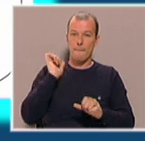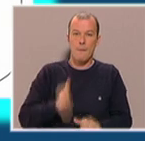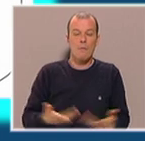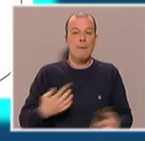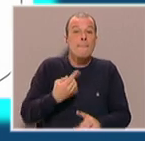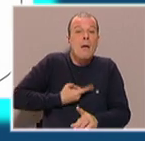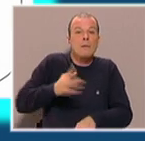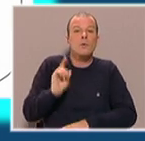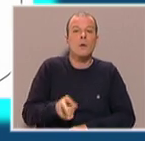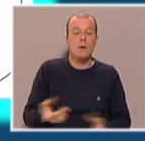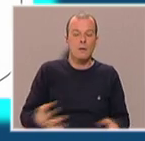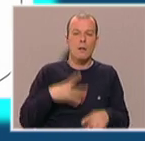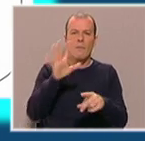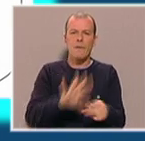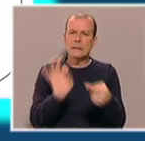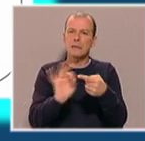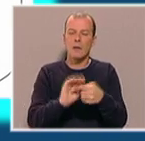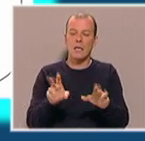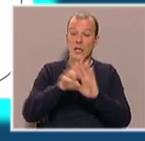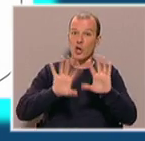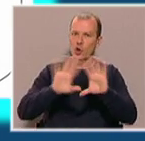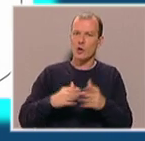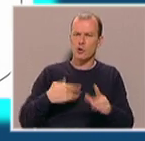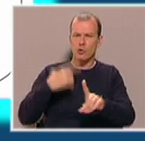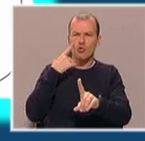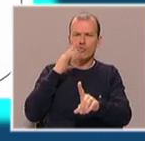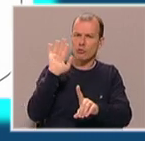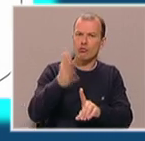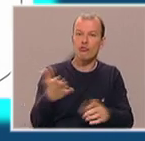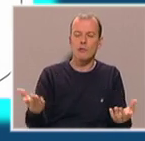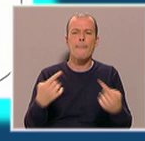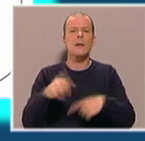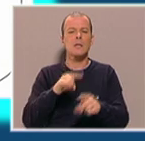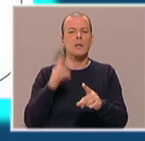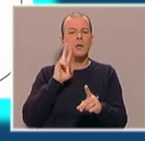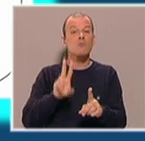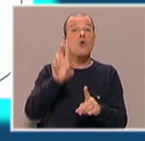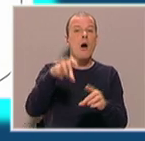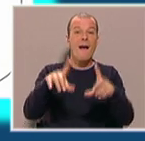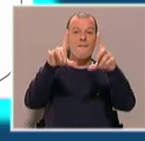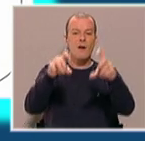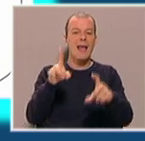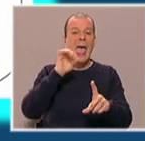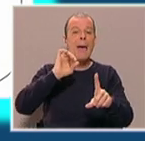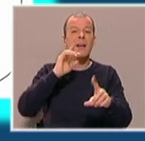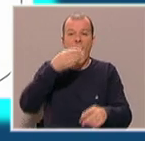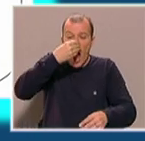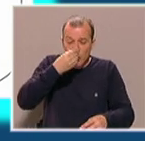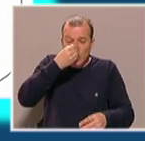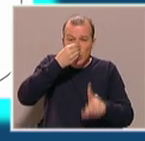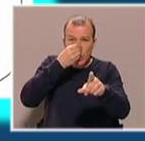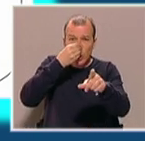devo fazer o quê? Assim, muito especificamente, além das regras gerais que penso que todos já conhecerão. Começando lá pela imagem de cima da menina, parece que está a suar o